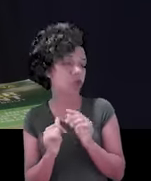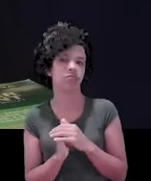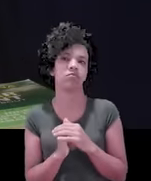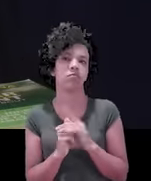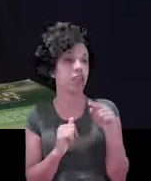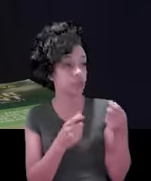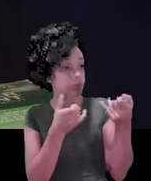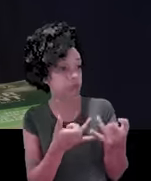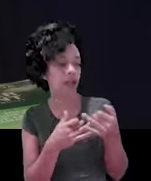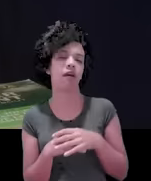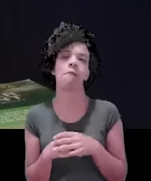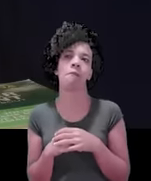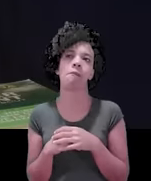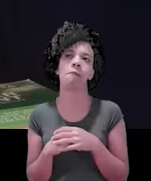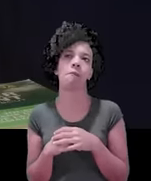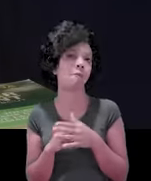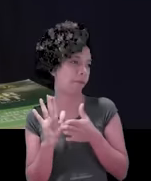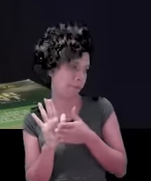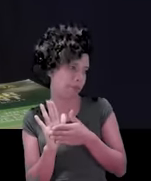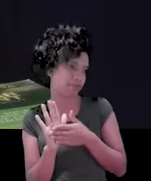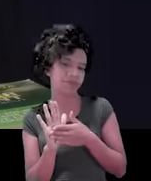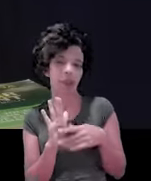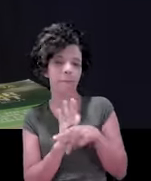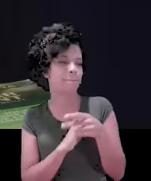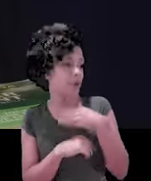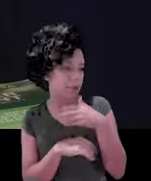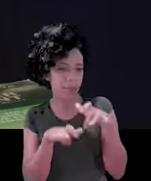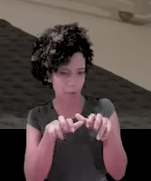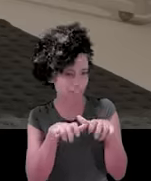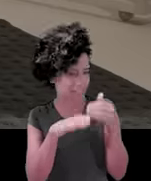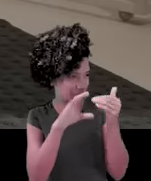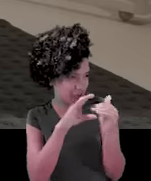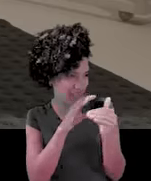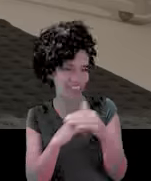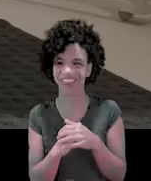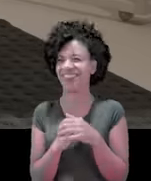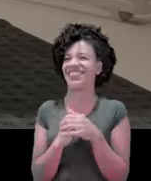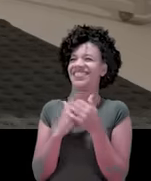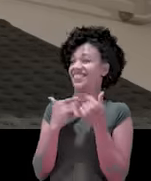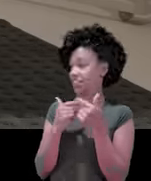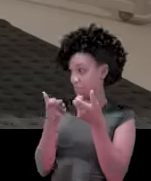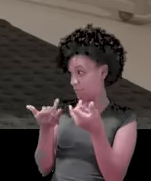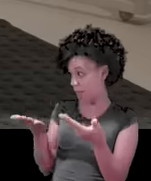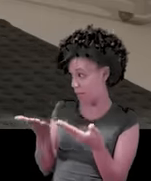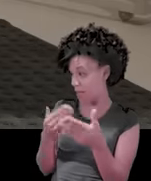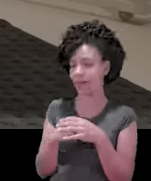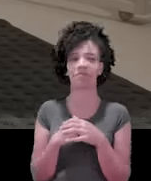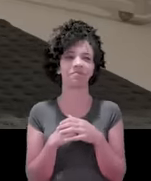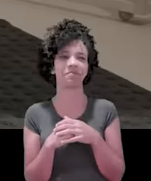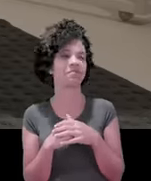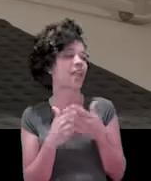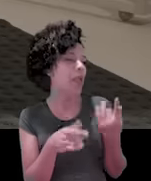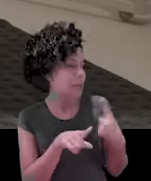depois vou te falar sobre isso uma ideia que eu dei para procurar é poder meio para fala agora por favor